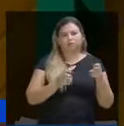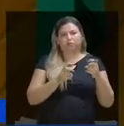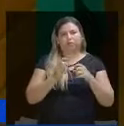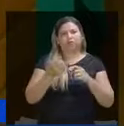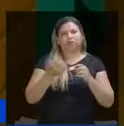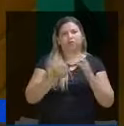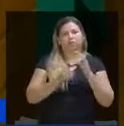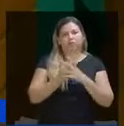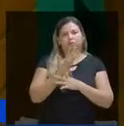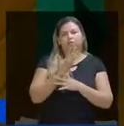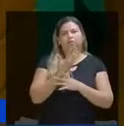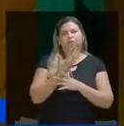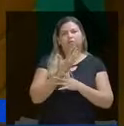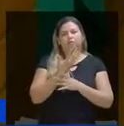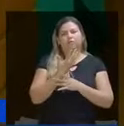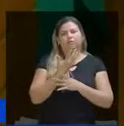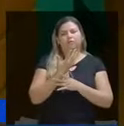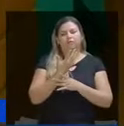criação